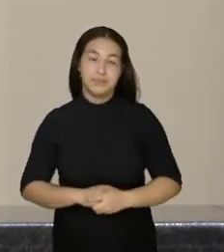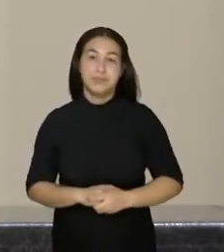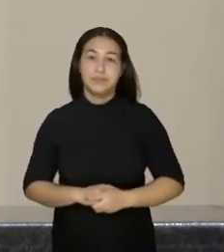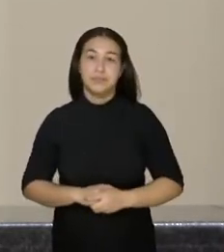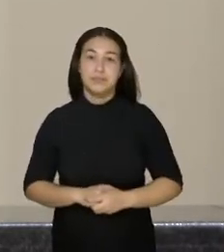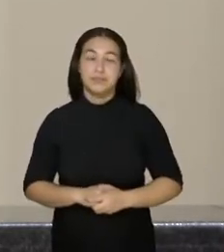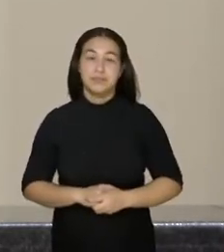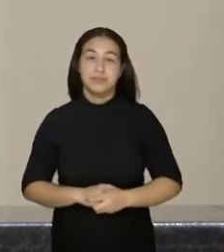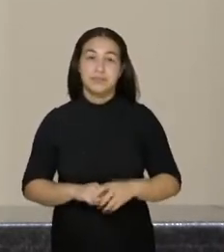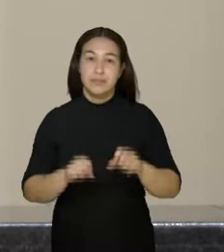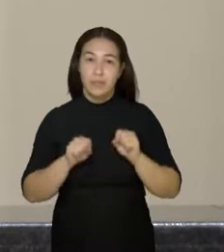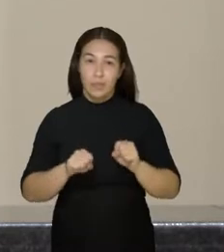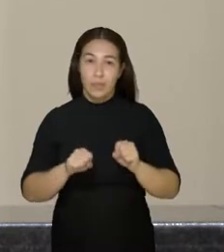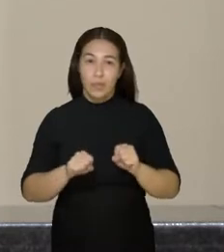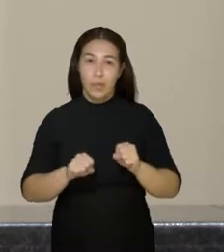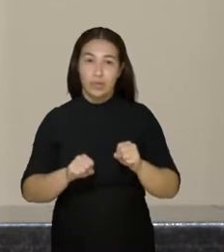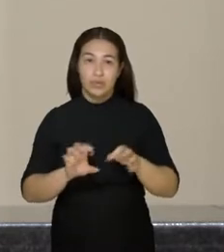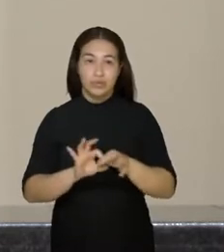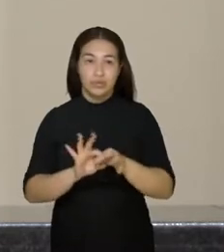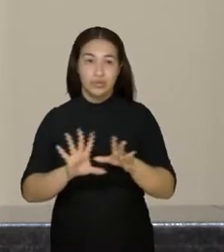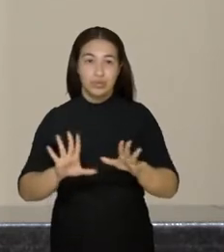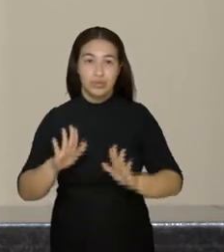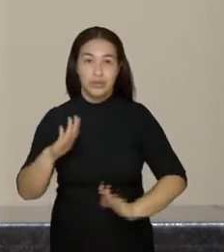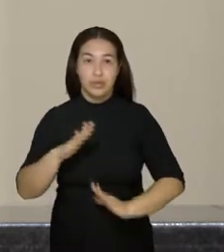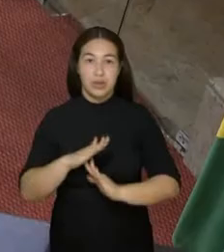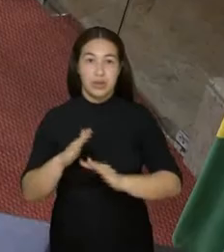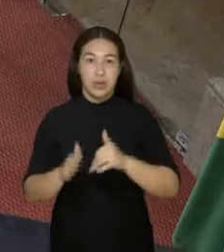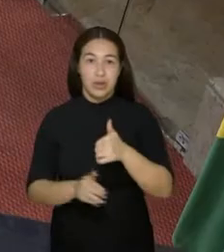conselho a palavra por até 10